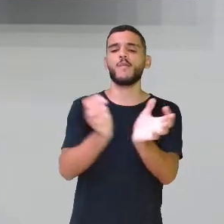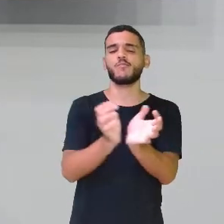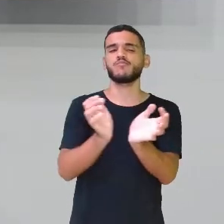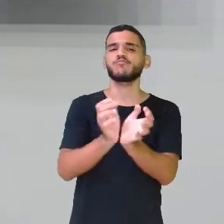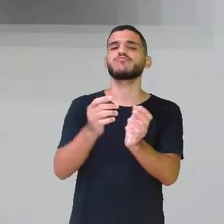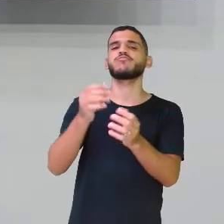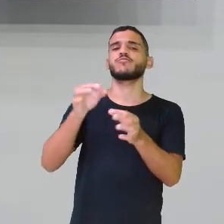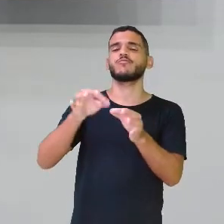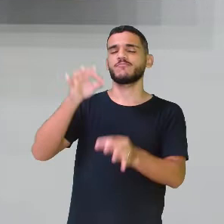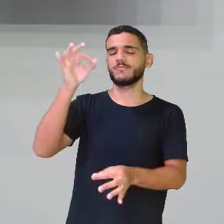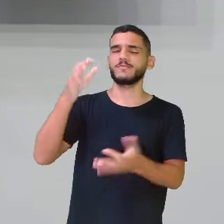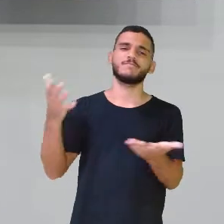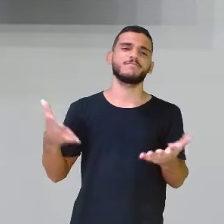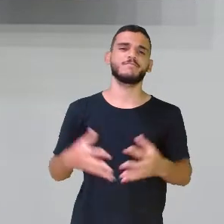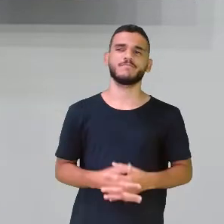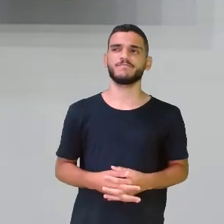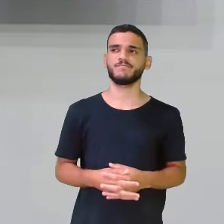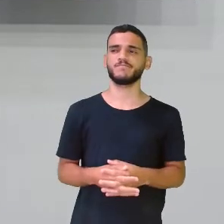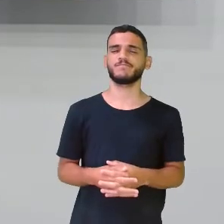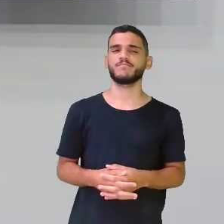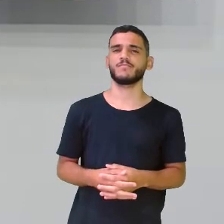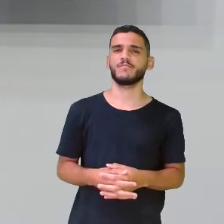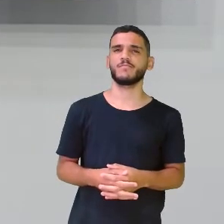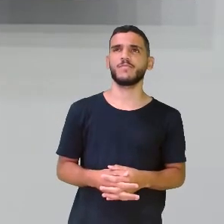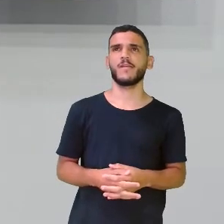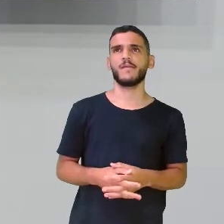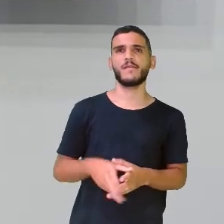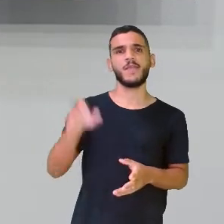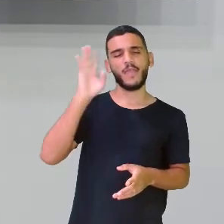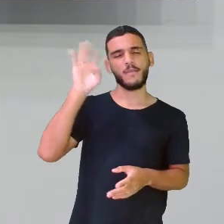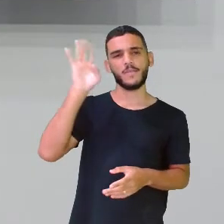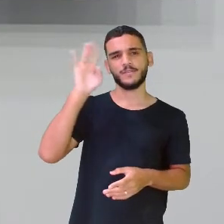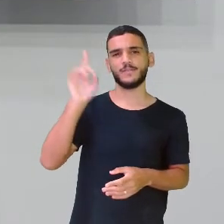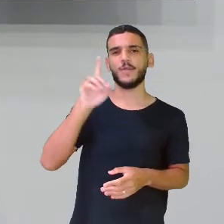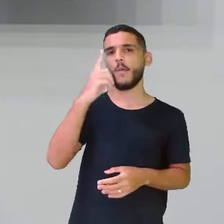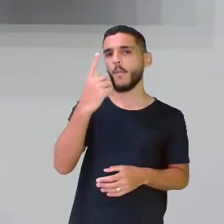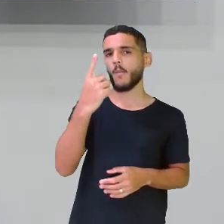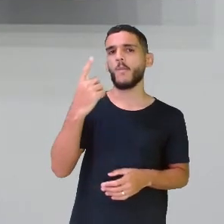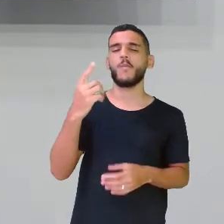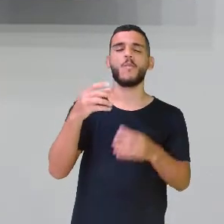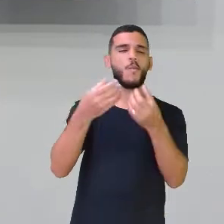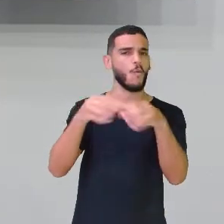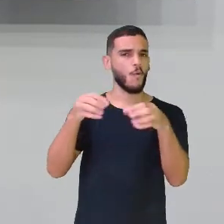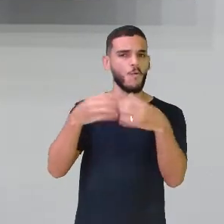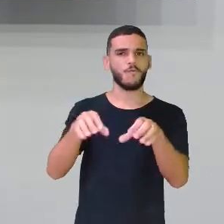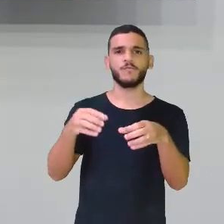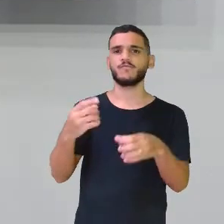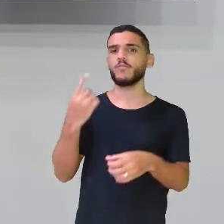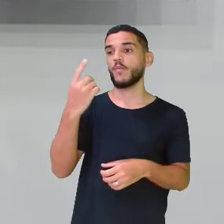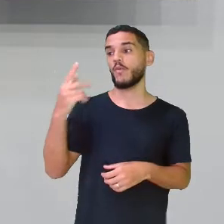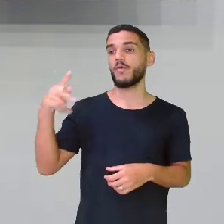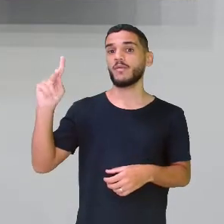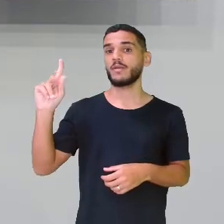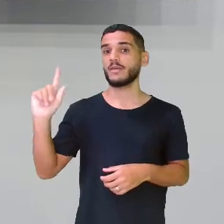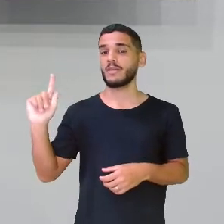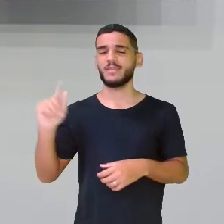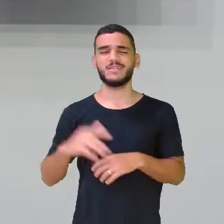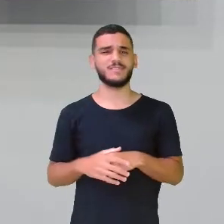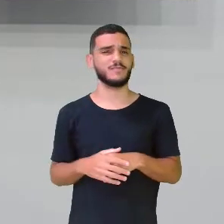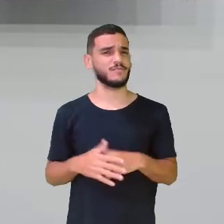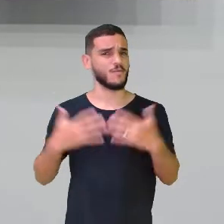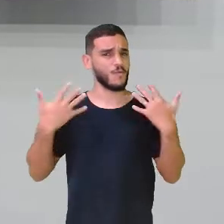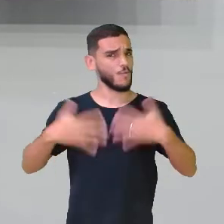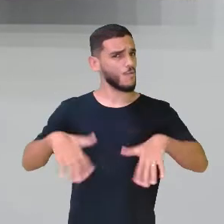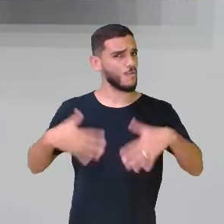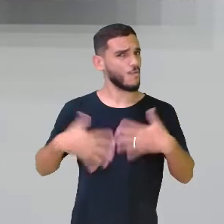medida? Minha gente, imagina um ovo de 1 quilo. Pensa comigo. Um ovo pesando a